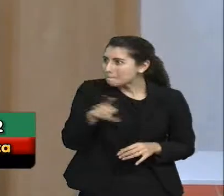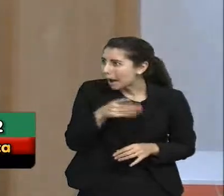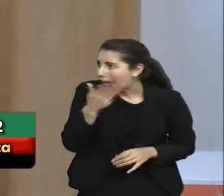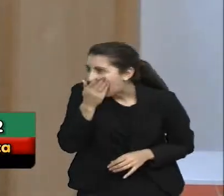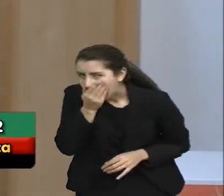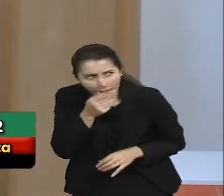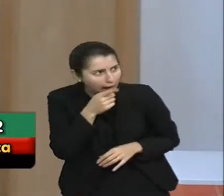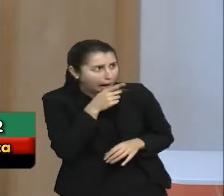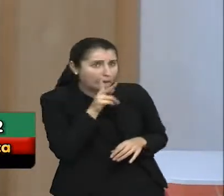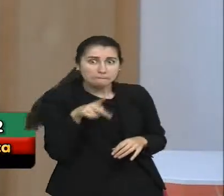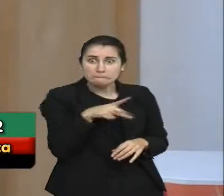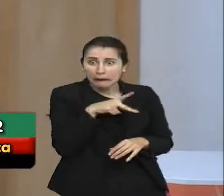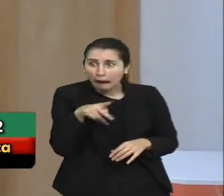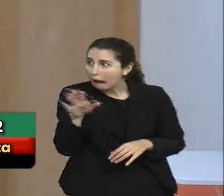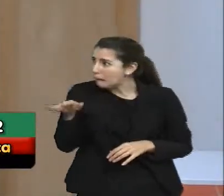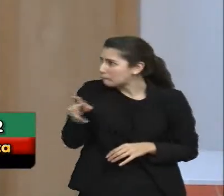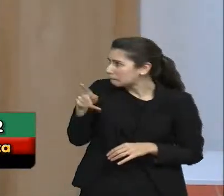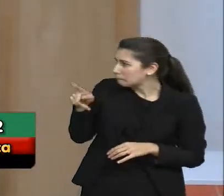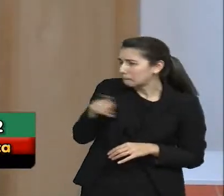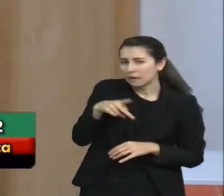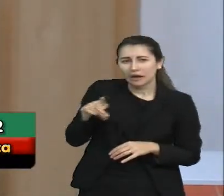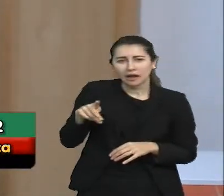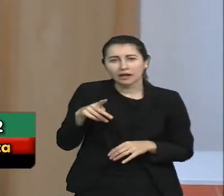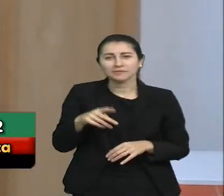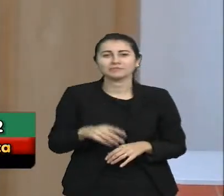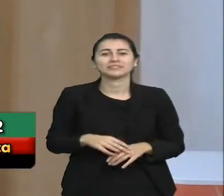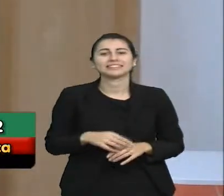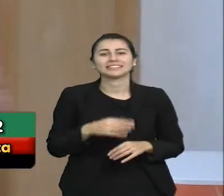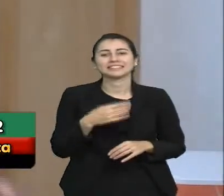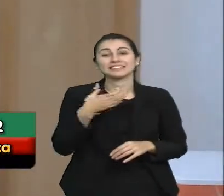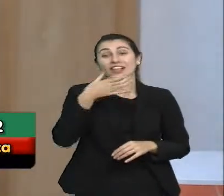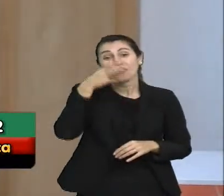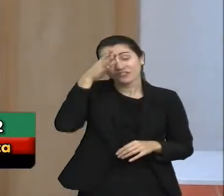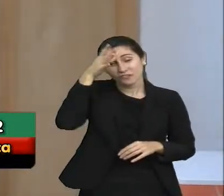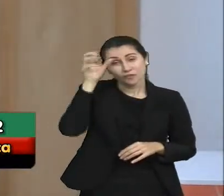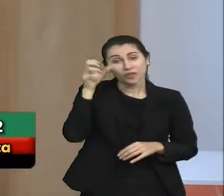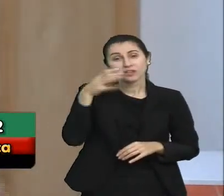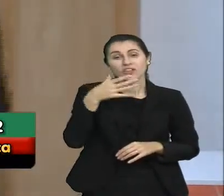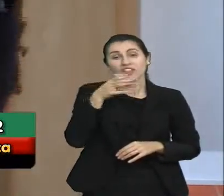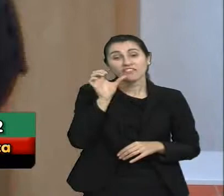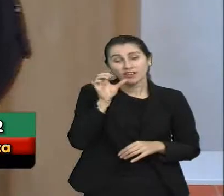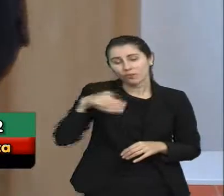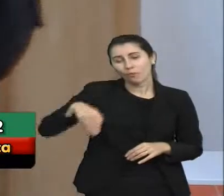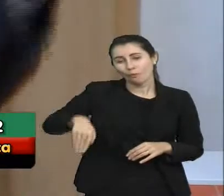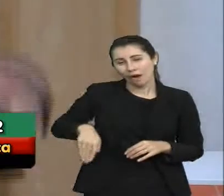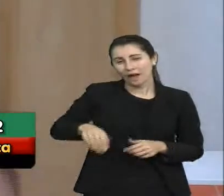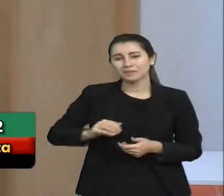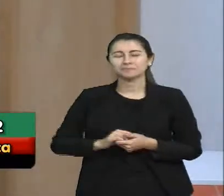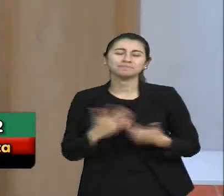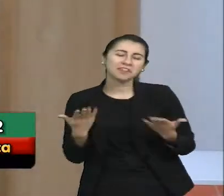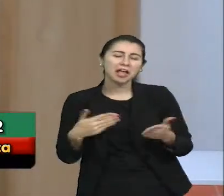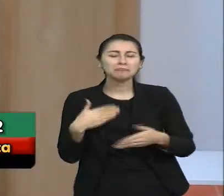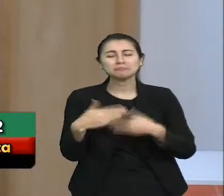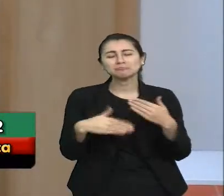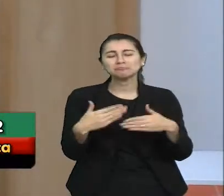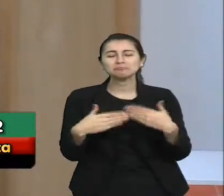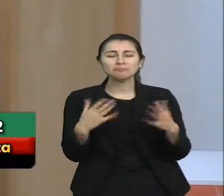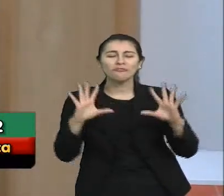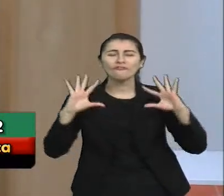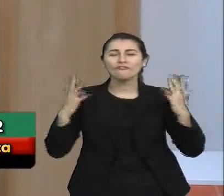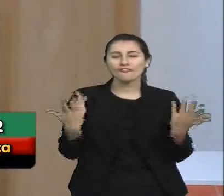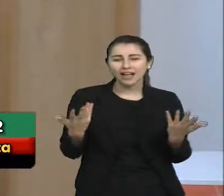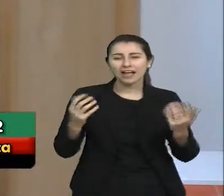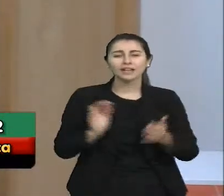né? Aí o menino da cerveja põe para trás a mão, né? E aí a gente rolando com o evento lá,